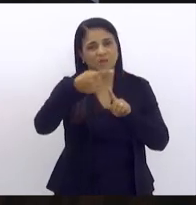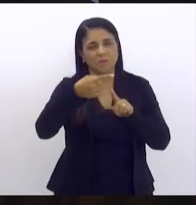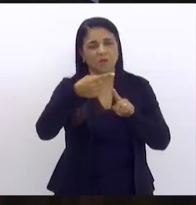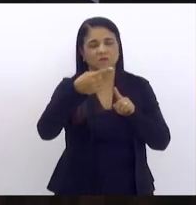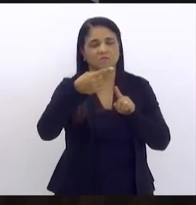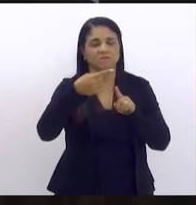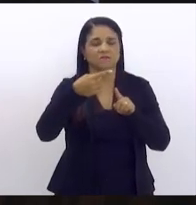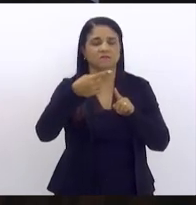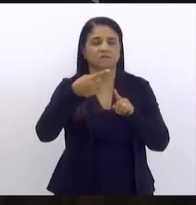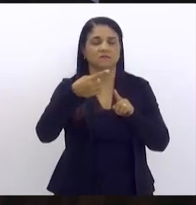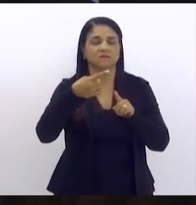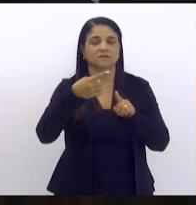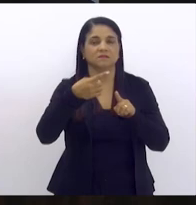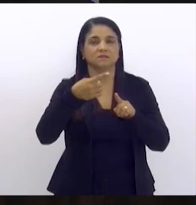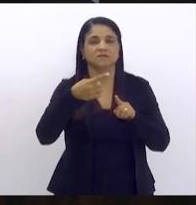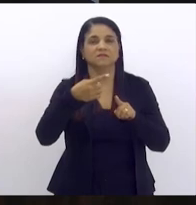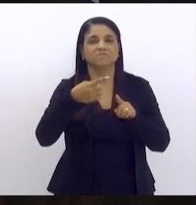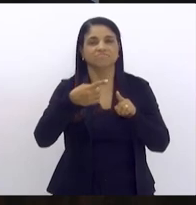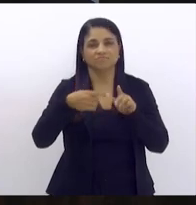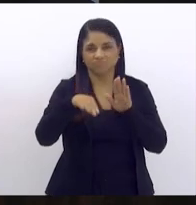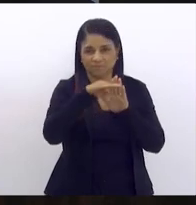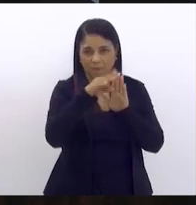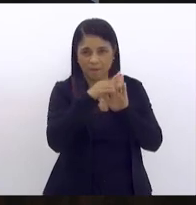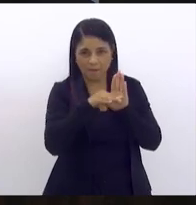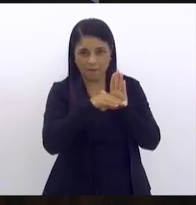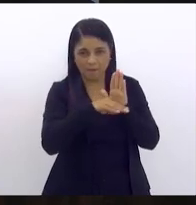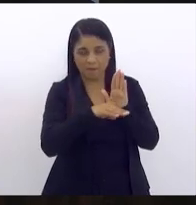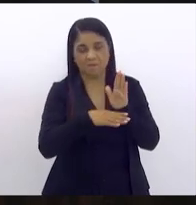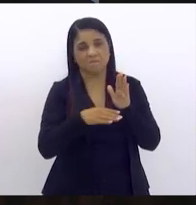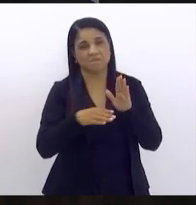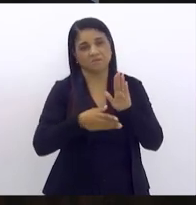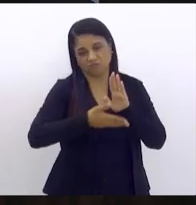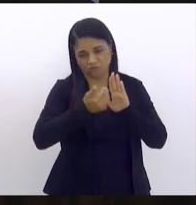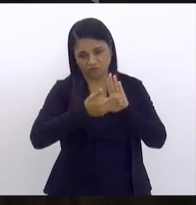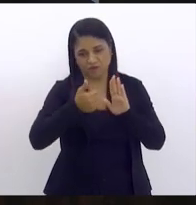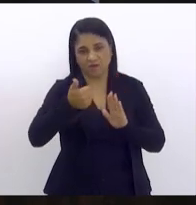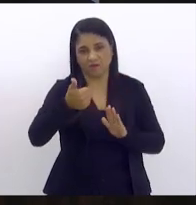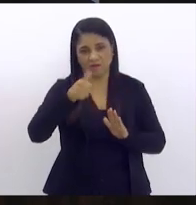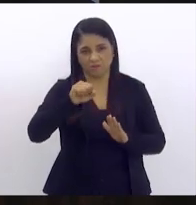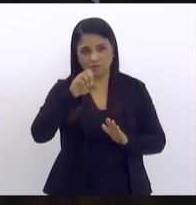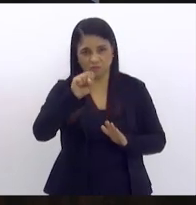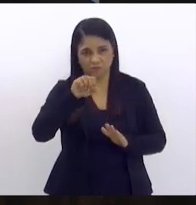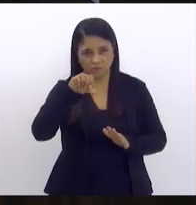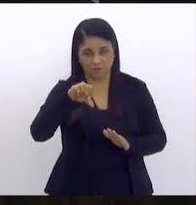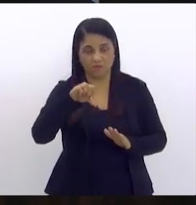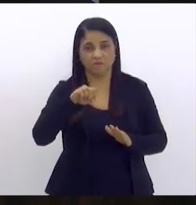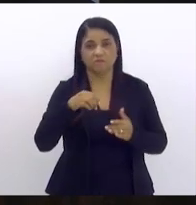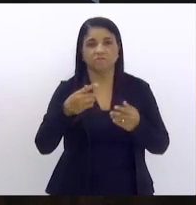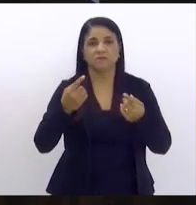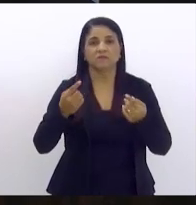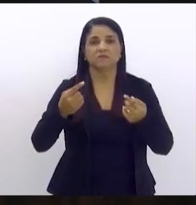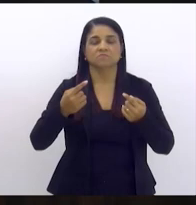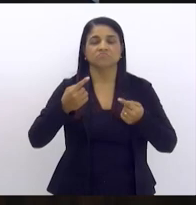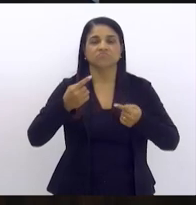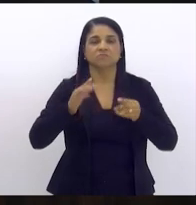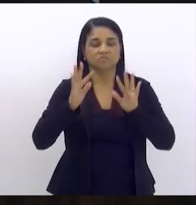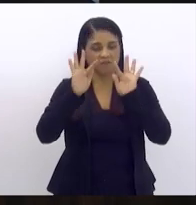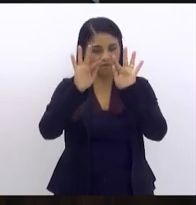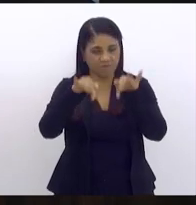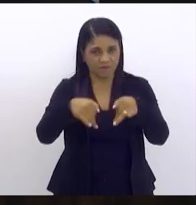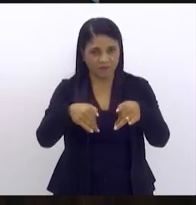É, não havendo mais quem tratar na ordem do dia, passa o expediente